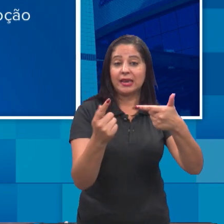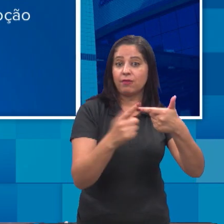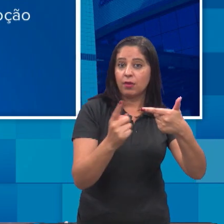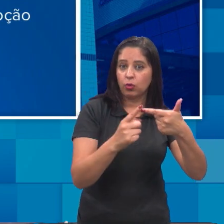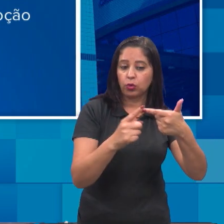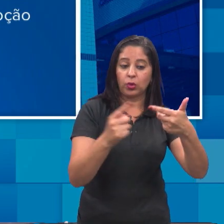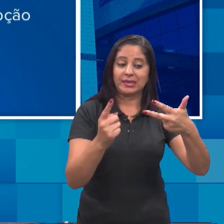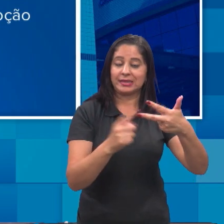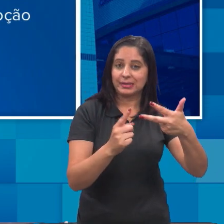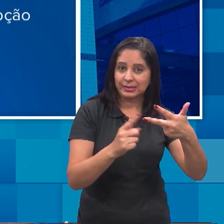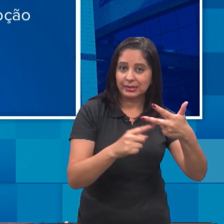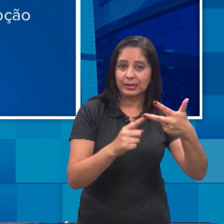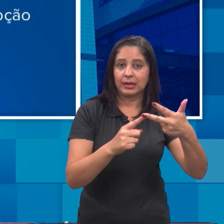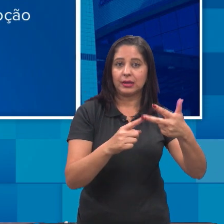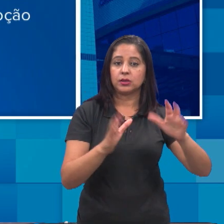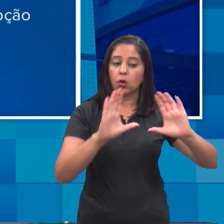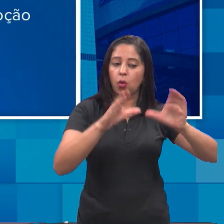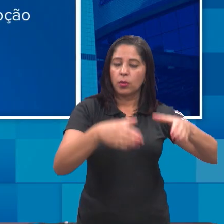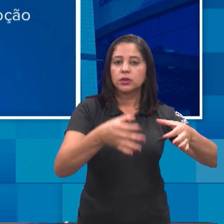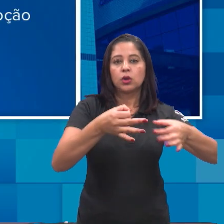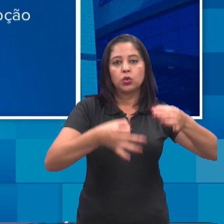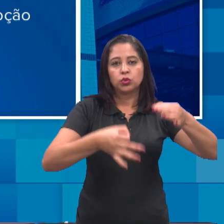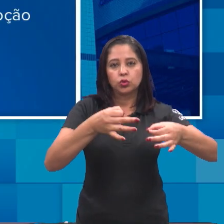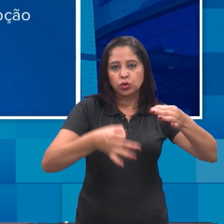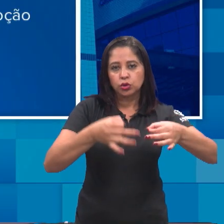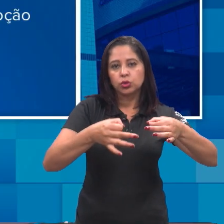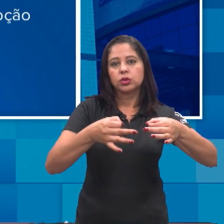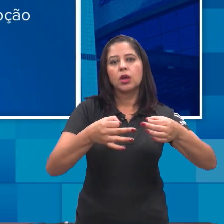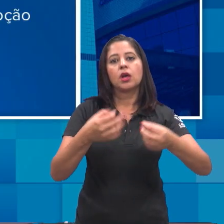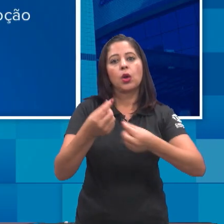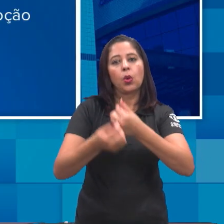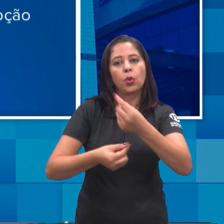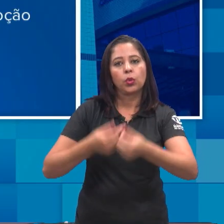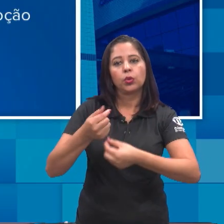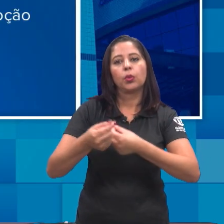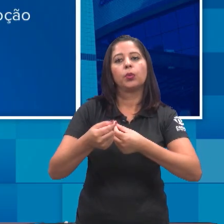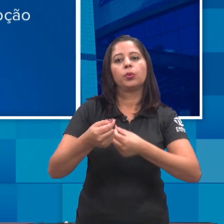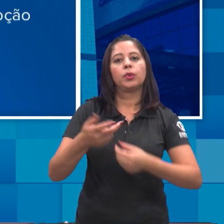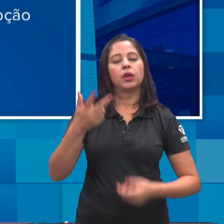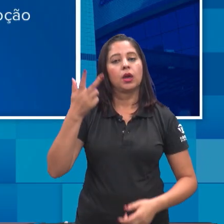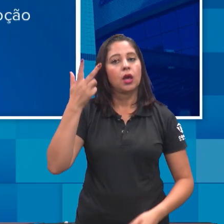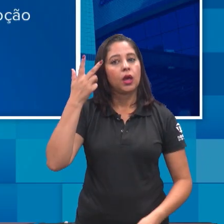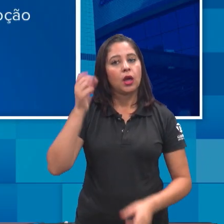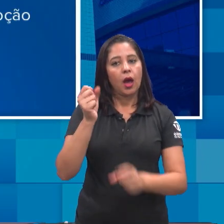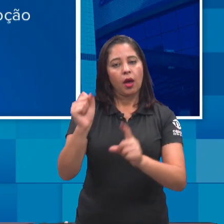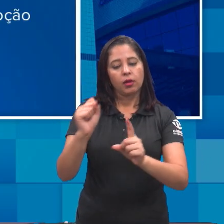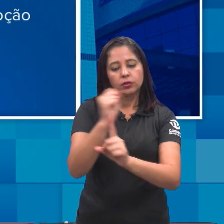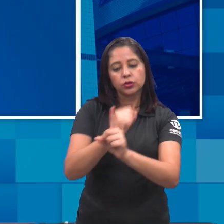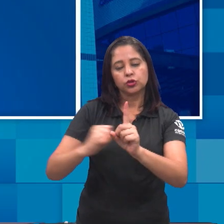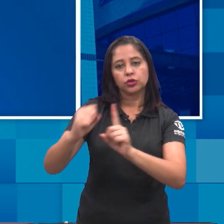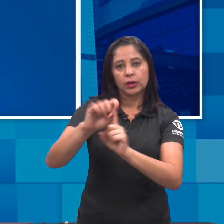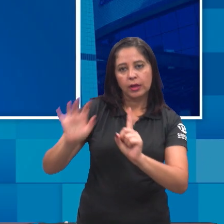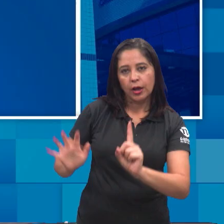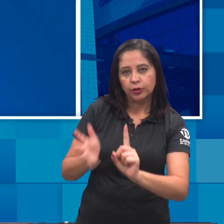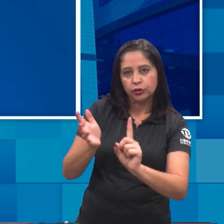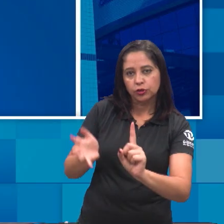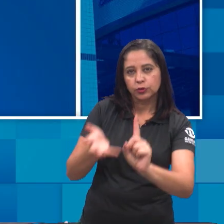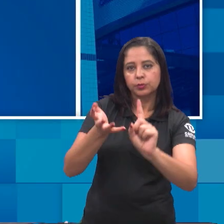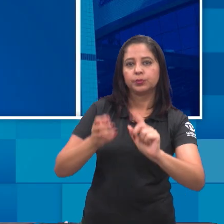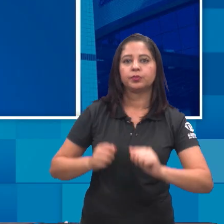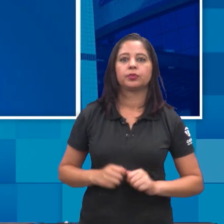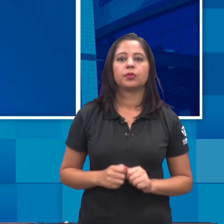3. Rito ordinário. Comissões Justiça, Economia e Promoção Social. Processo